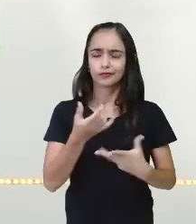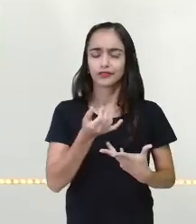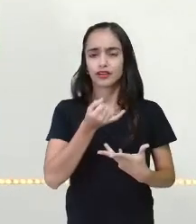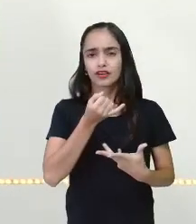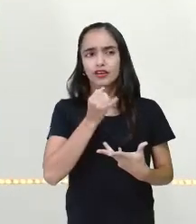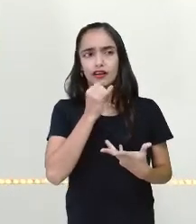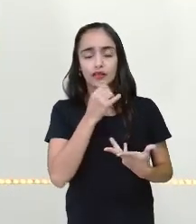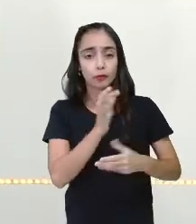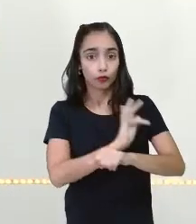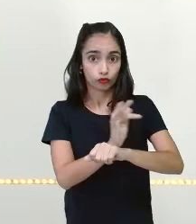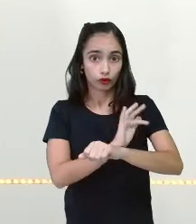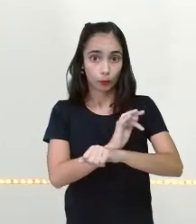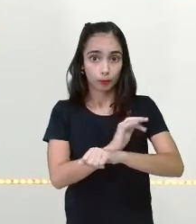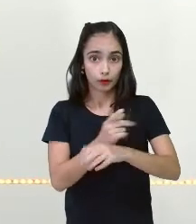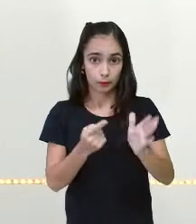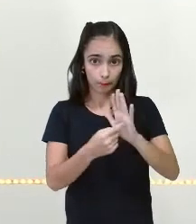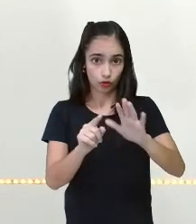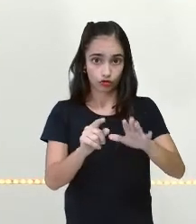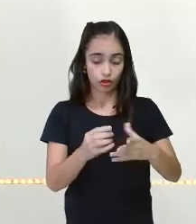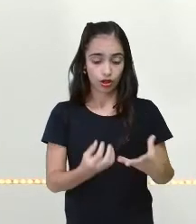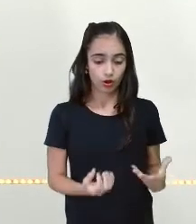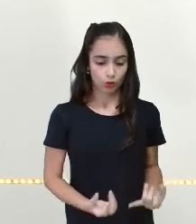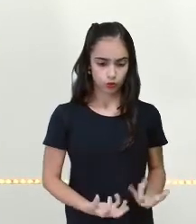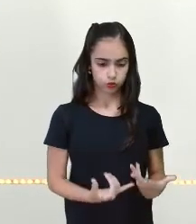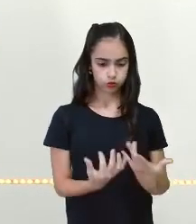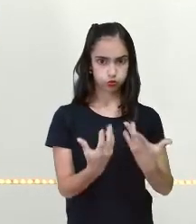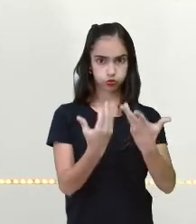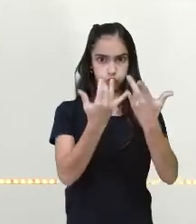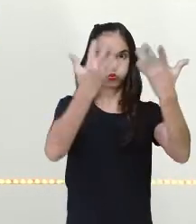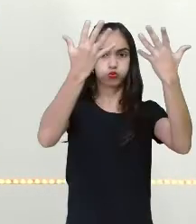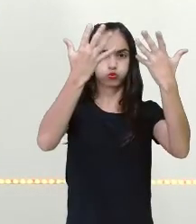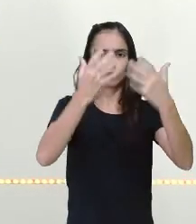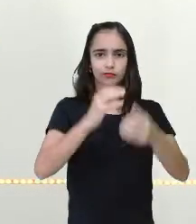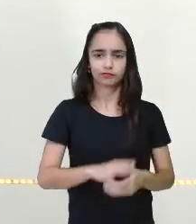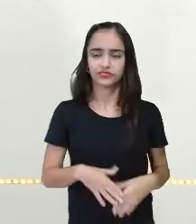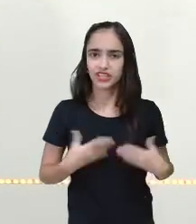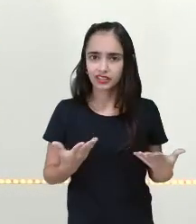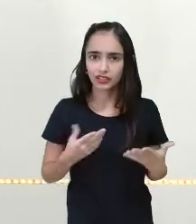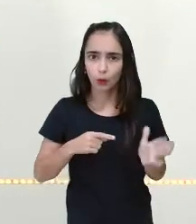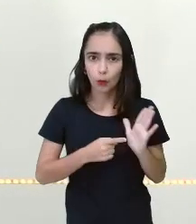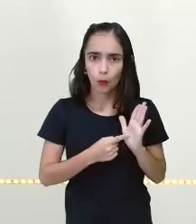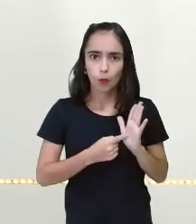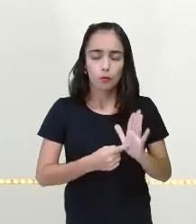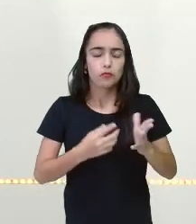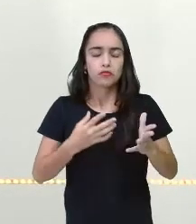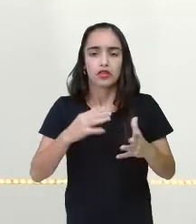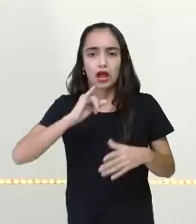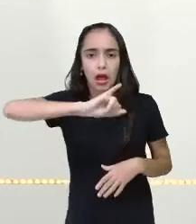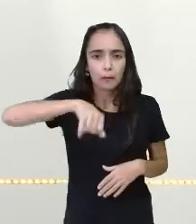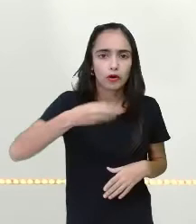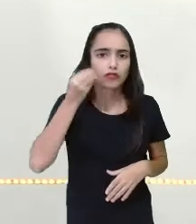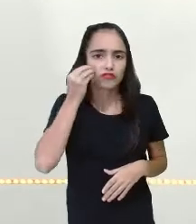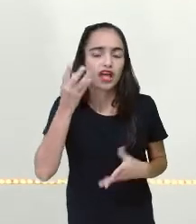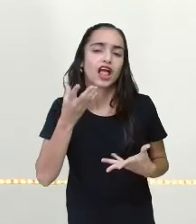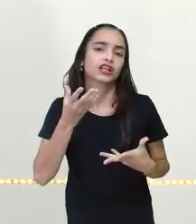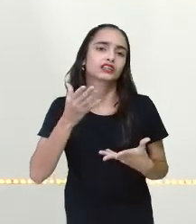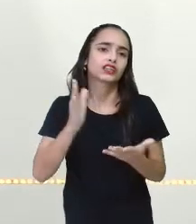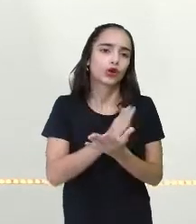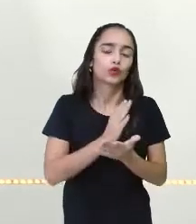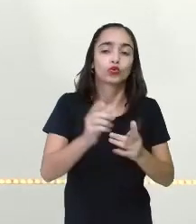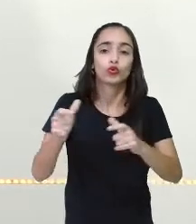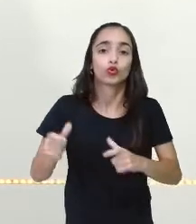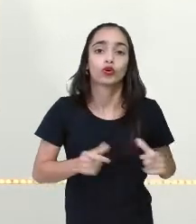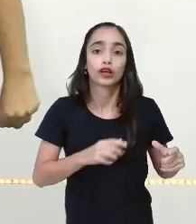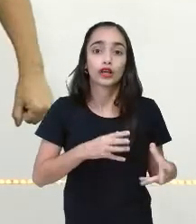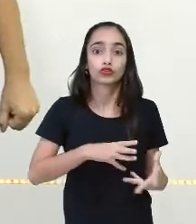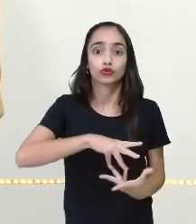chão para cima. Então, eles aproveitam essa força dos geysers em alguns lugares do mundo, principalmente onde tem vulcão,